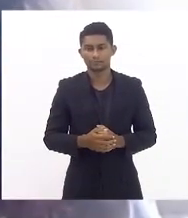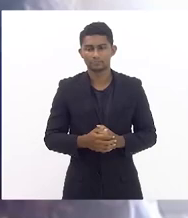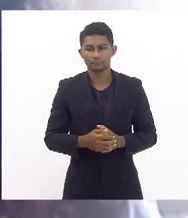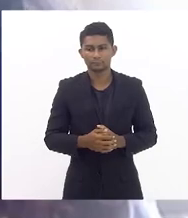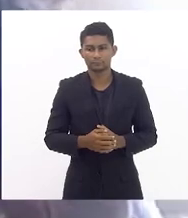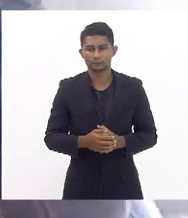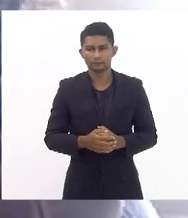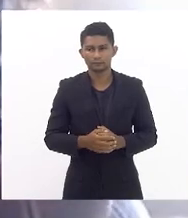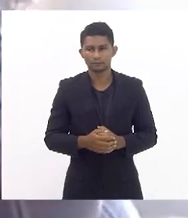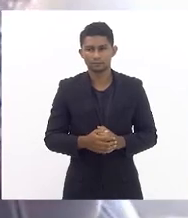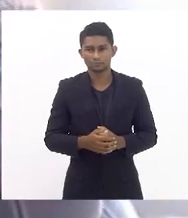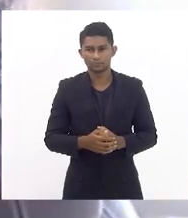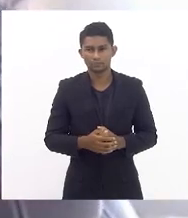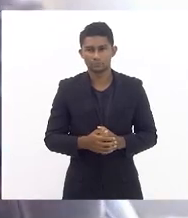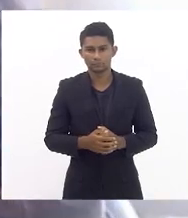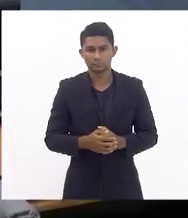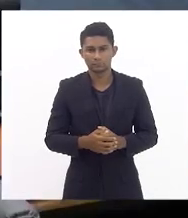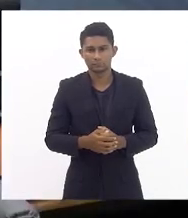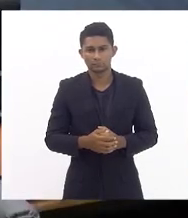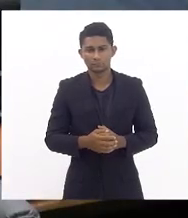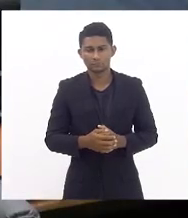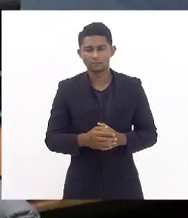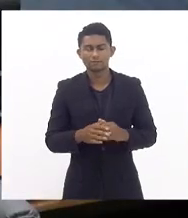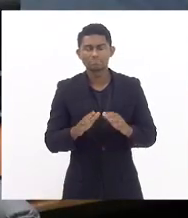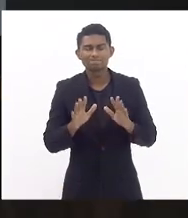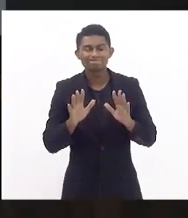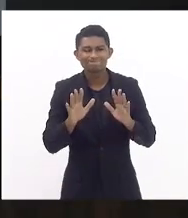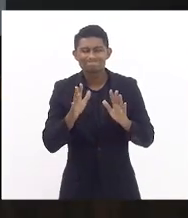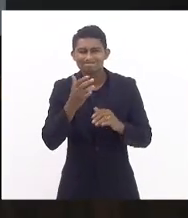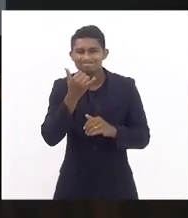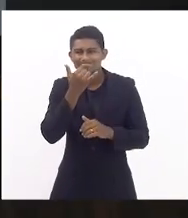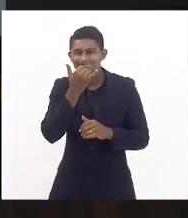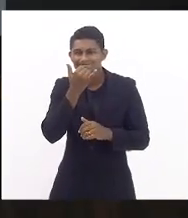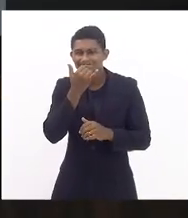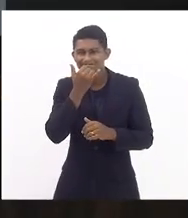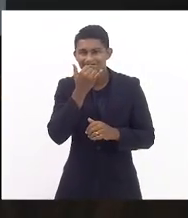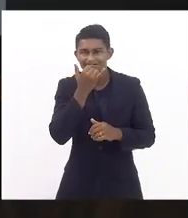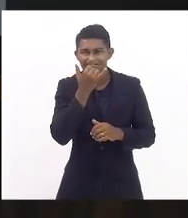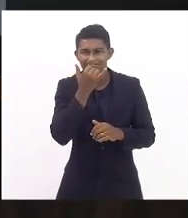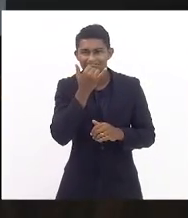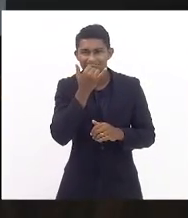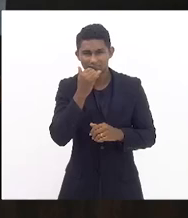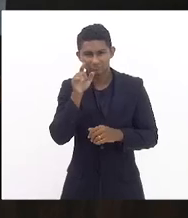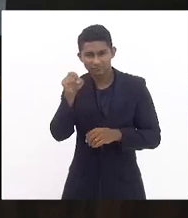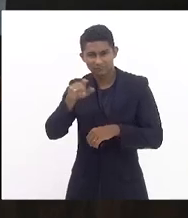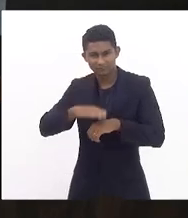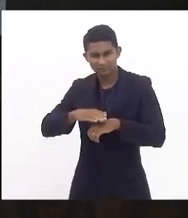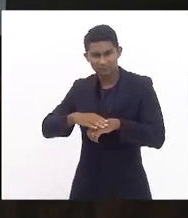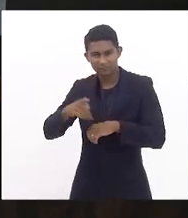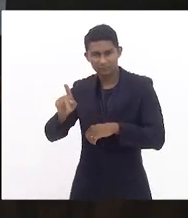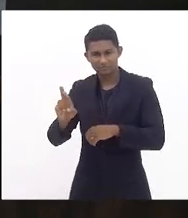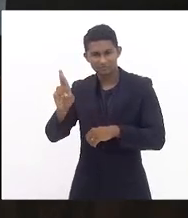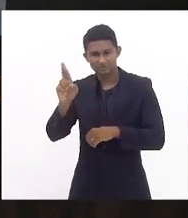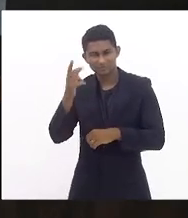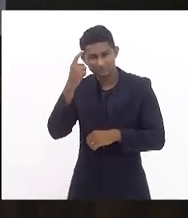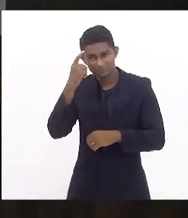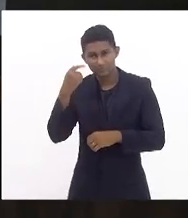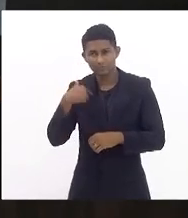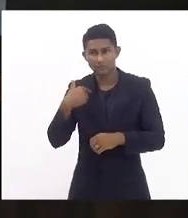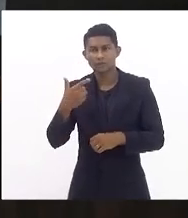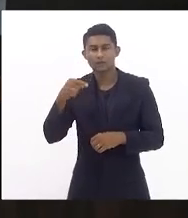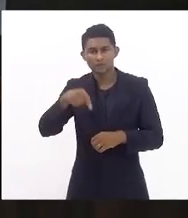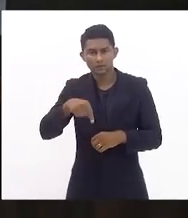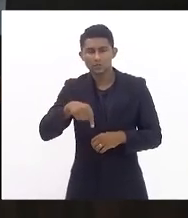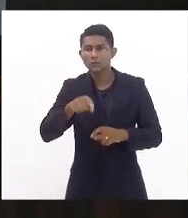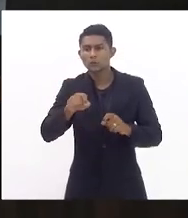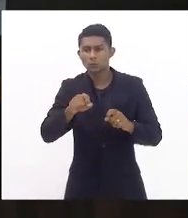Não, mas não tem problema. Senhor, a presidência chama. Dani, um instante só, que Vossa Excelência é autora. Isso. A presidência chama os trabalhos à ordem. É o